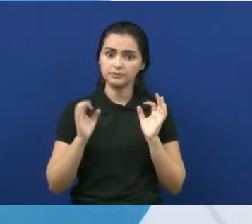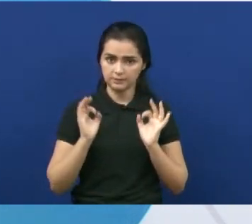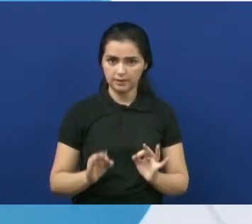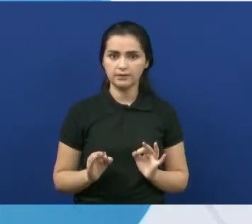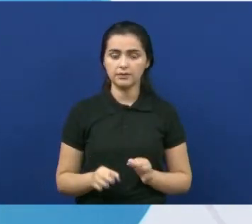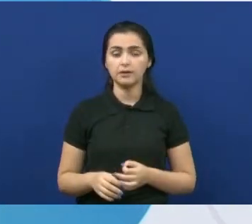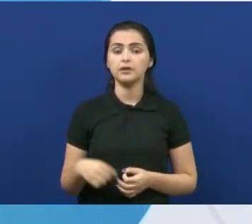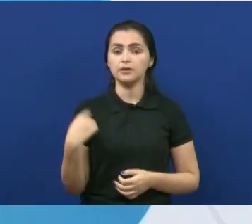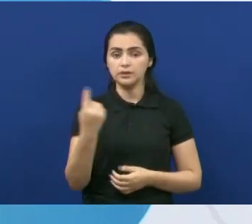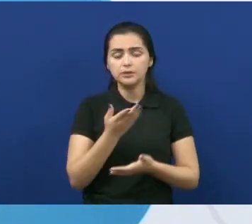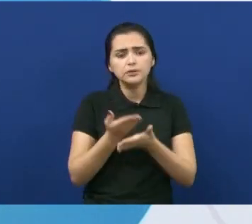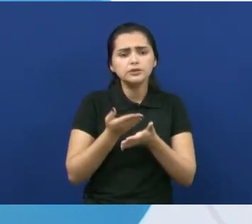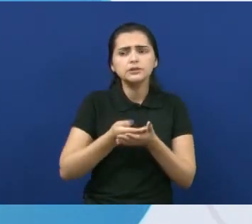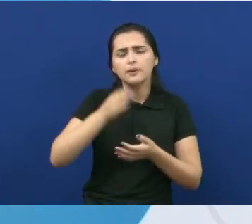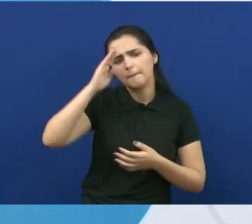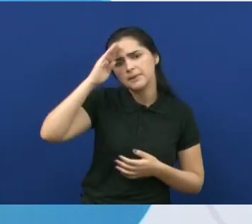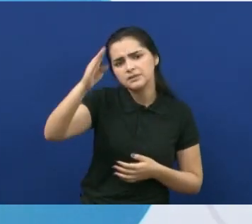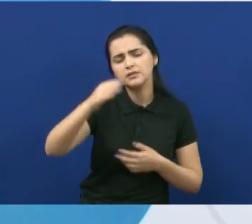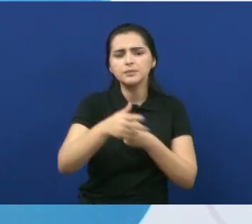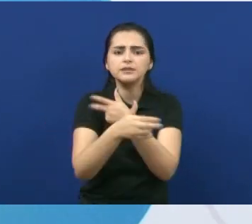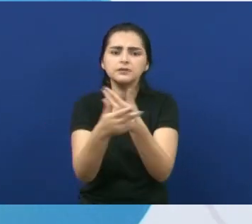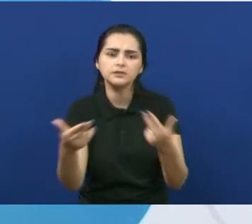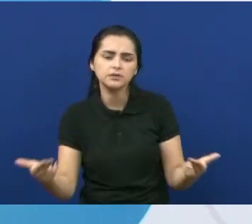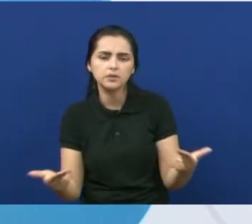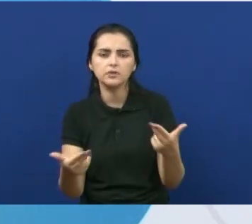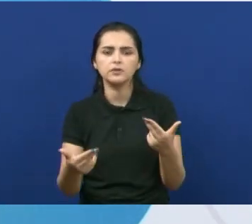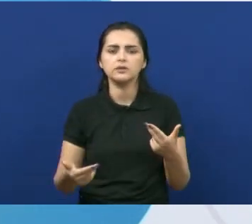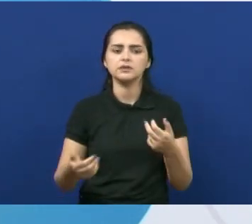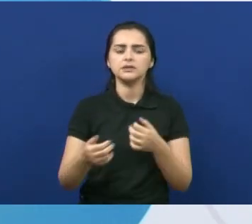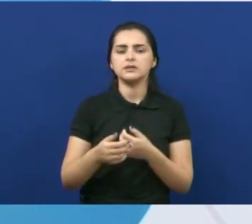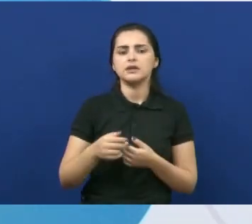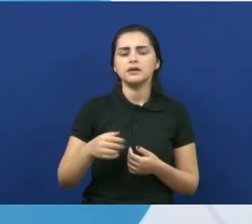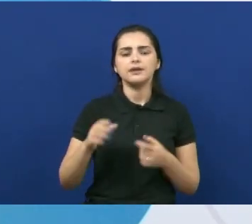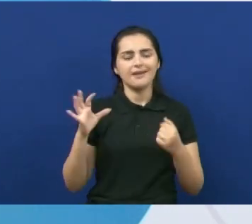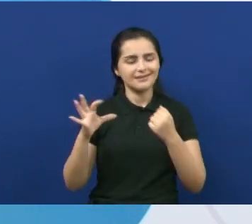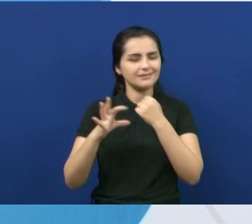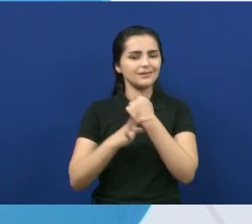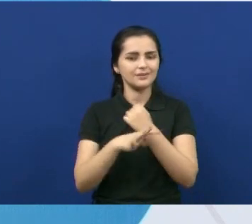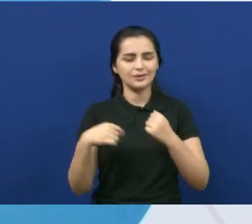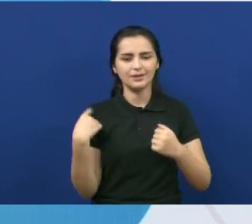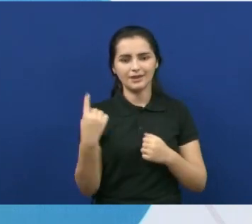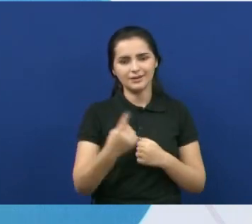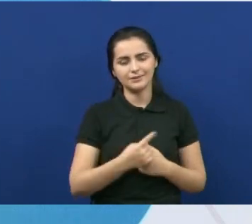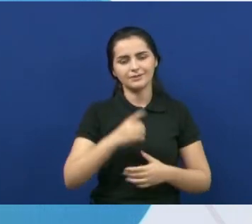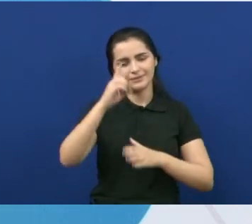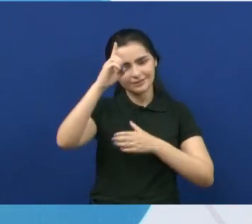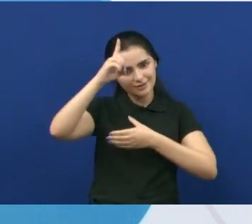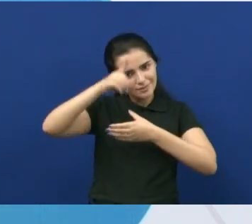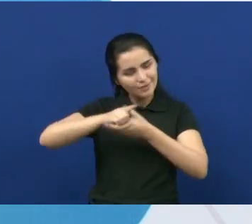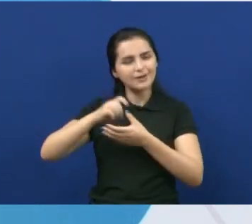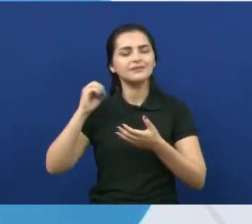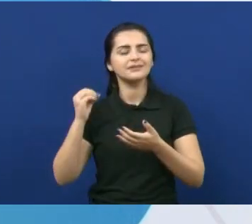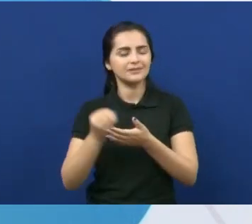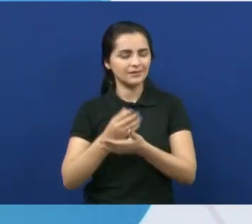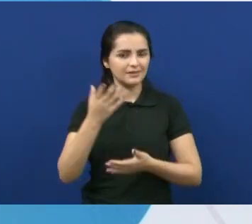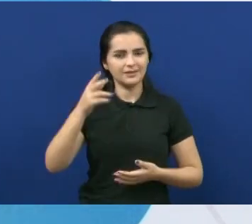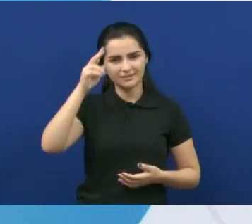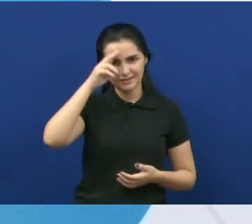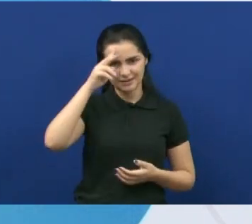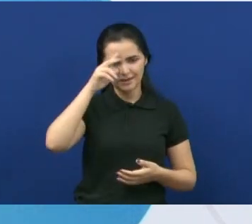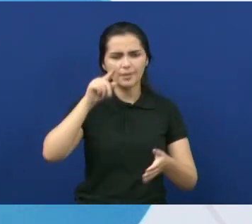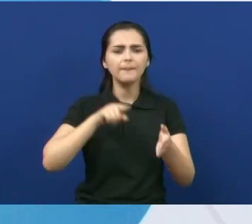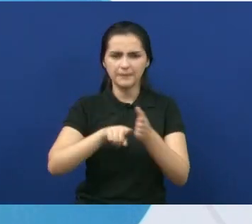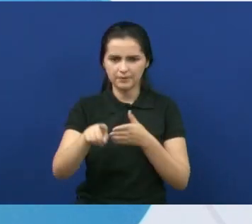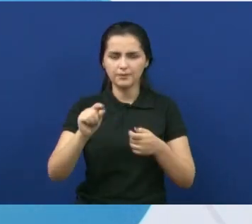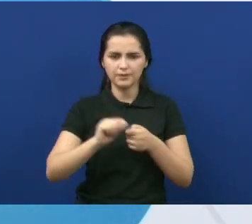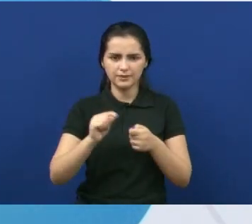aqui principalmente essas coisas, que são elementos que garantem que a nossa democracia funcione. Lembra lá da pergunta